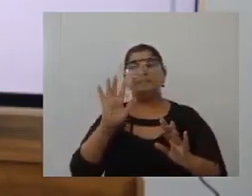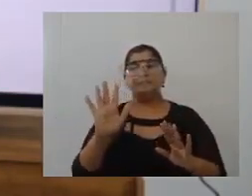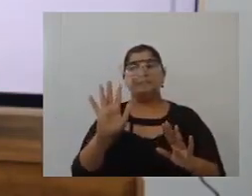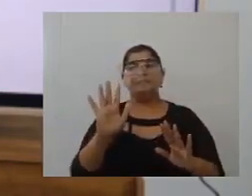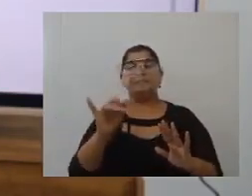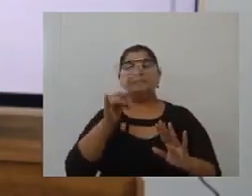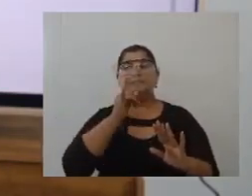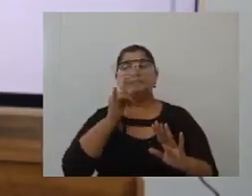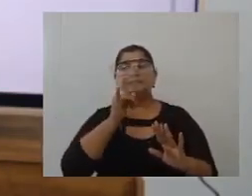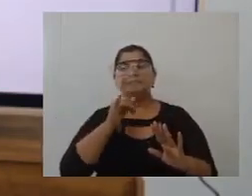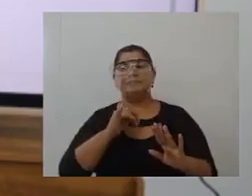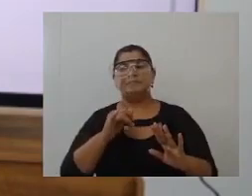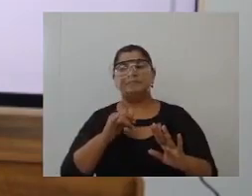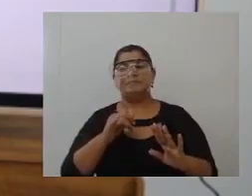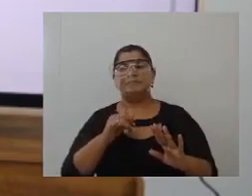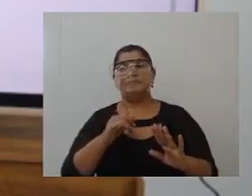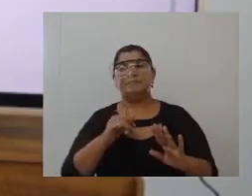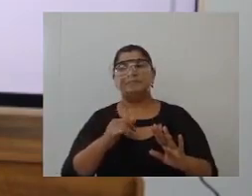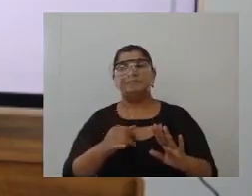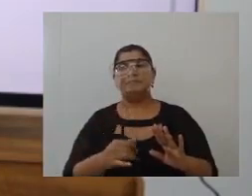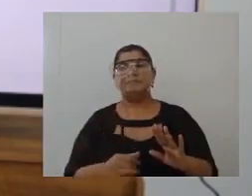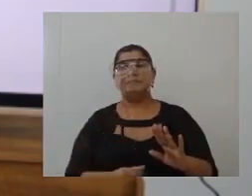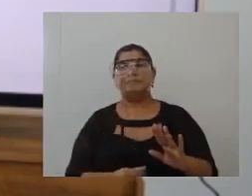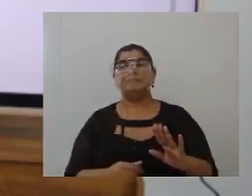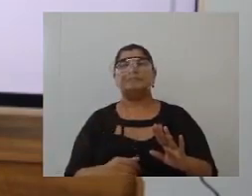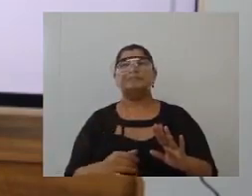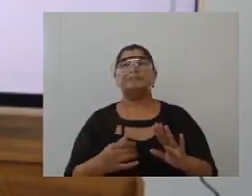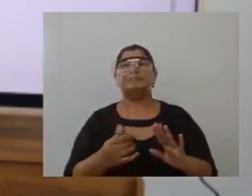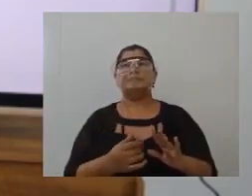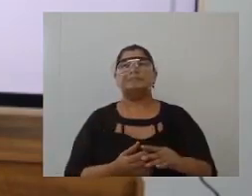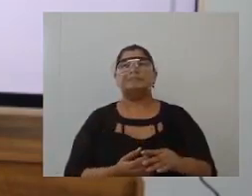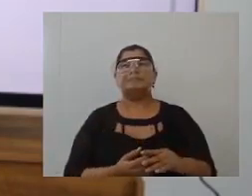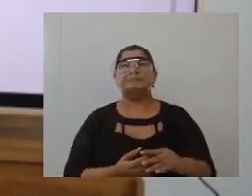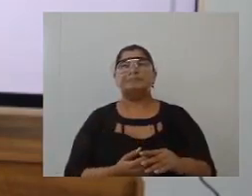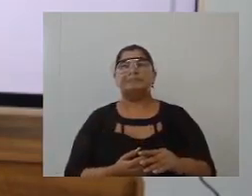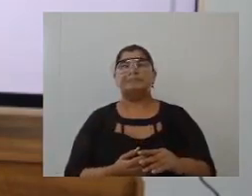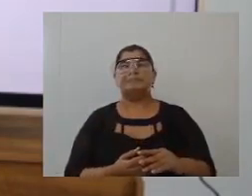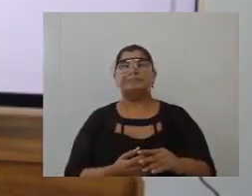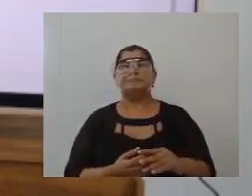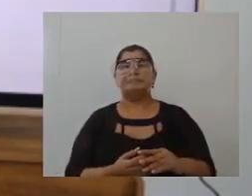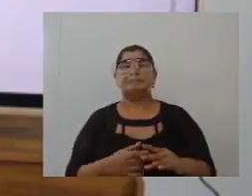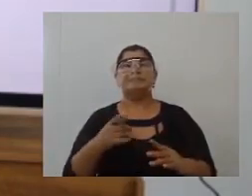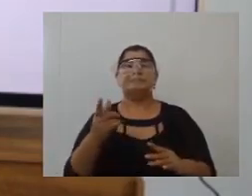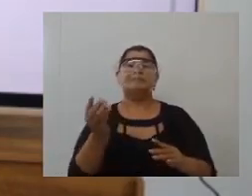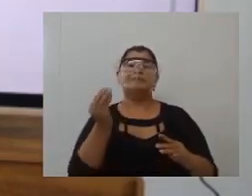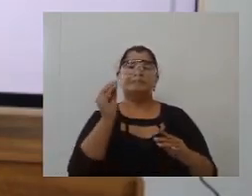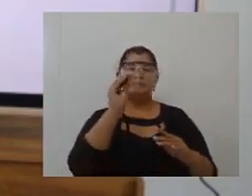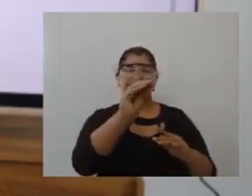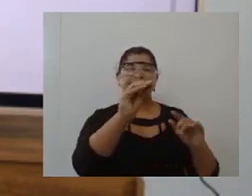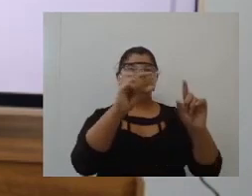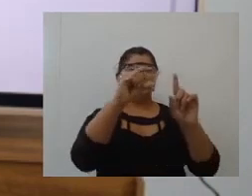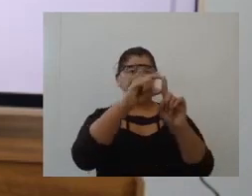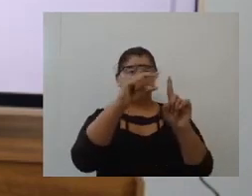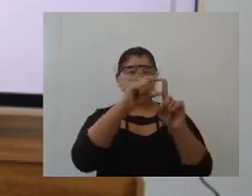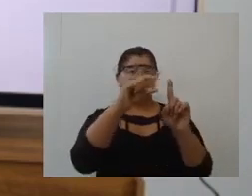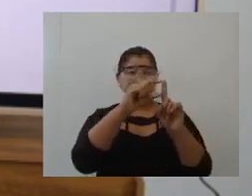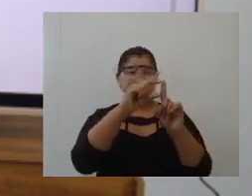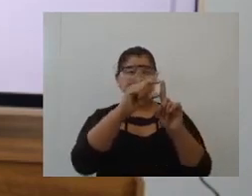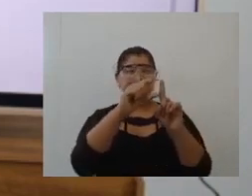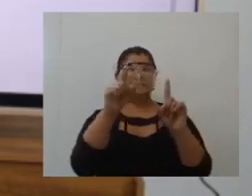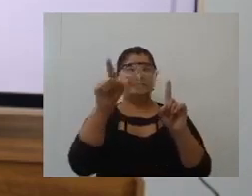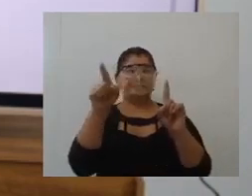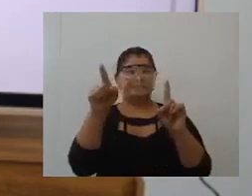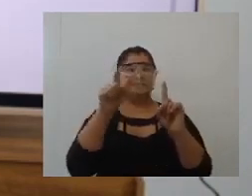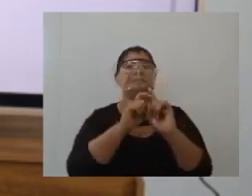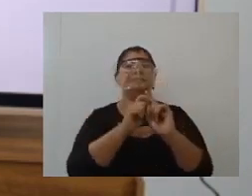uma olhadinha aqui, por favor. Ó, eu venho para cá e coloco esse nome aqui, ó, esse nome. Isso